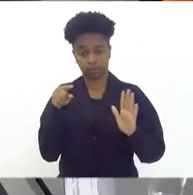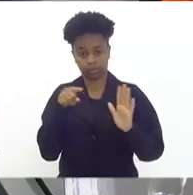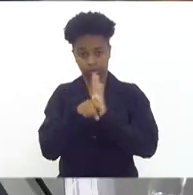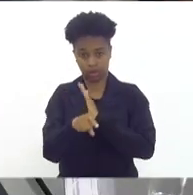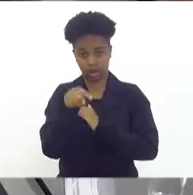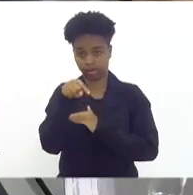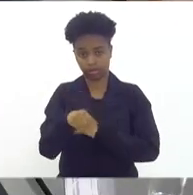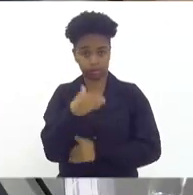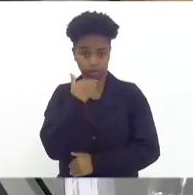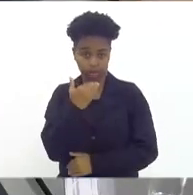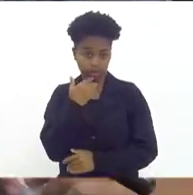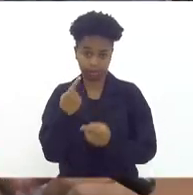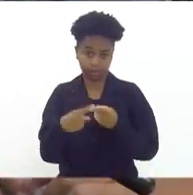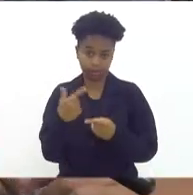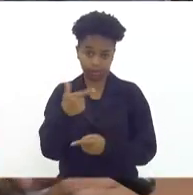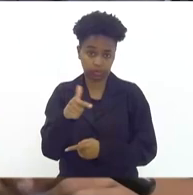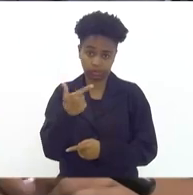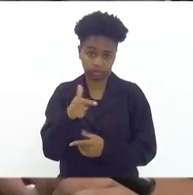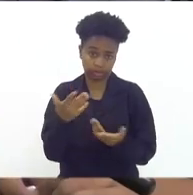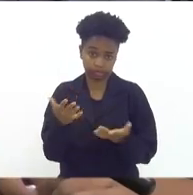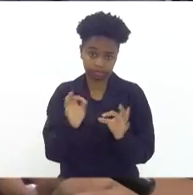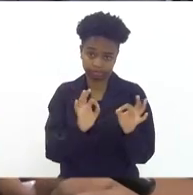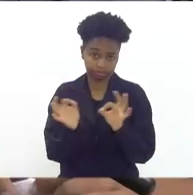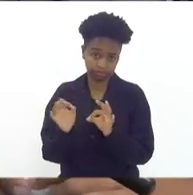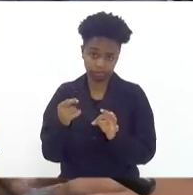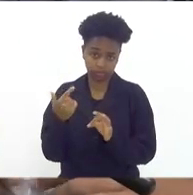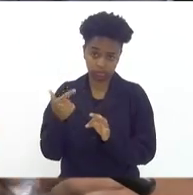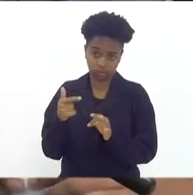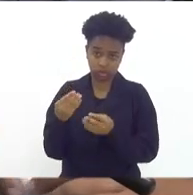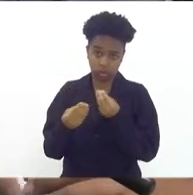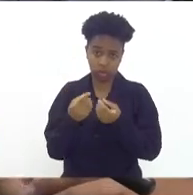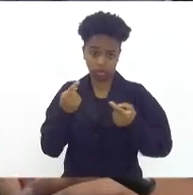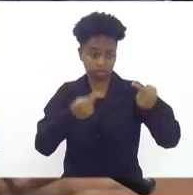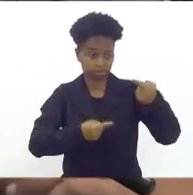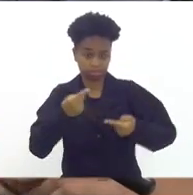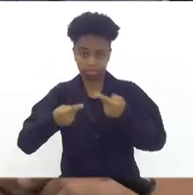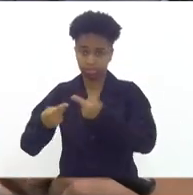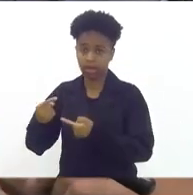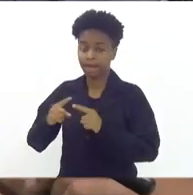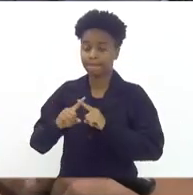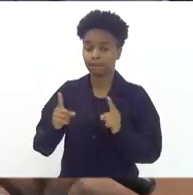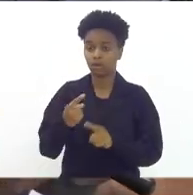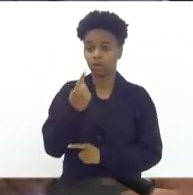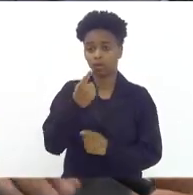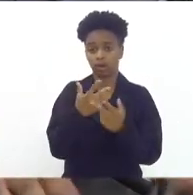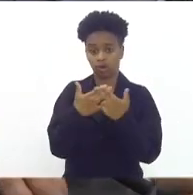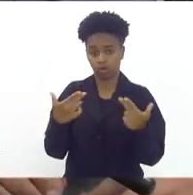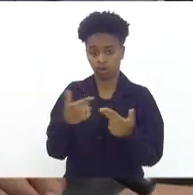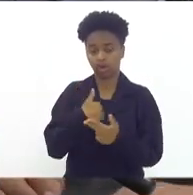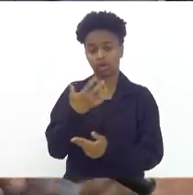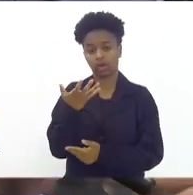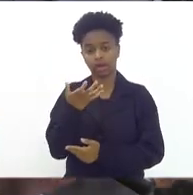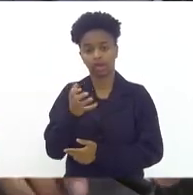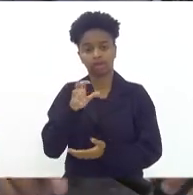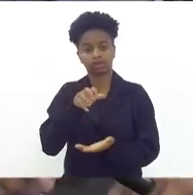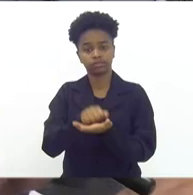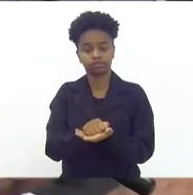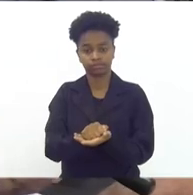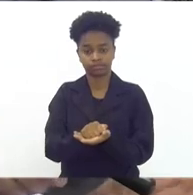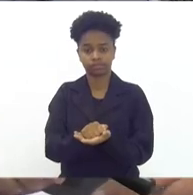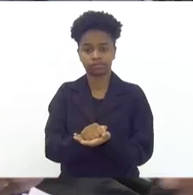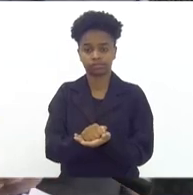aqui não vai adiantar Até porque não tem a Nature aqui para contrapor o que vai ser colocado Mas uma coisa que eu gostaria que se fosse registrado